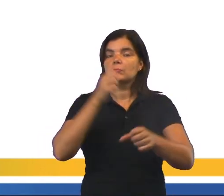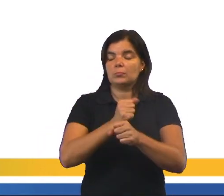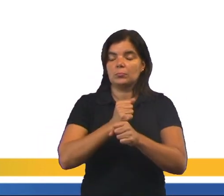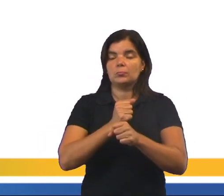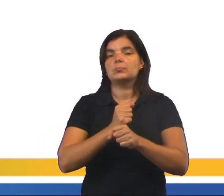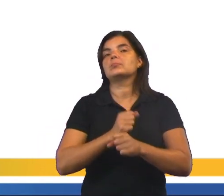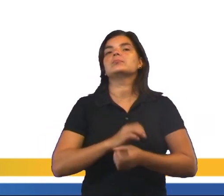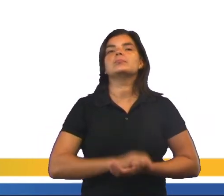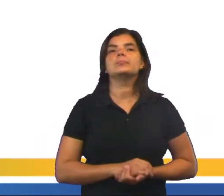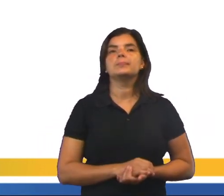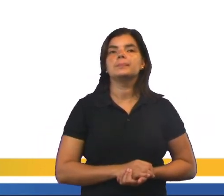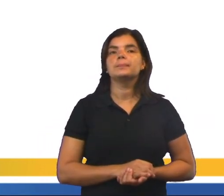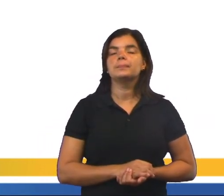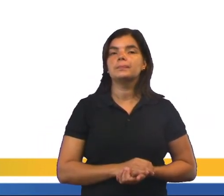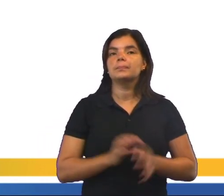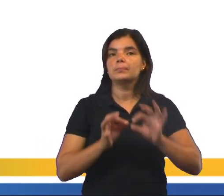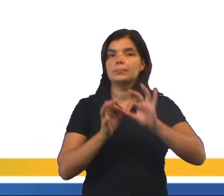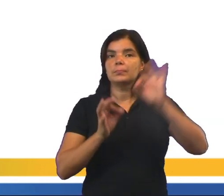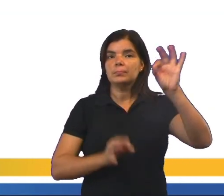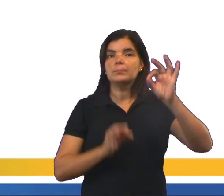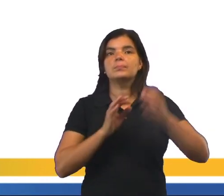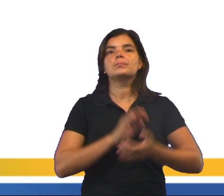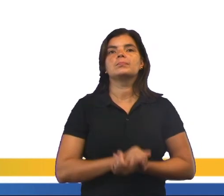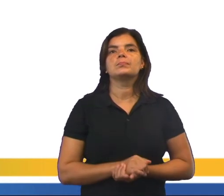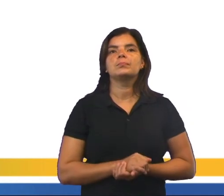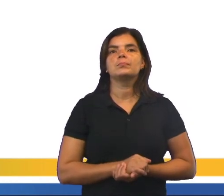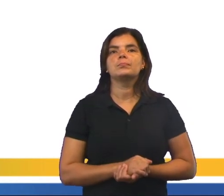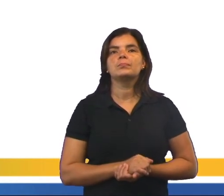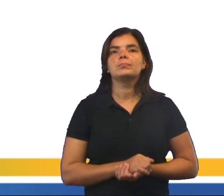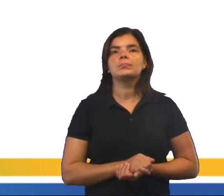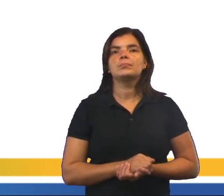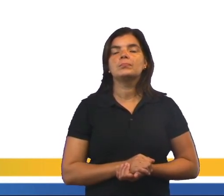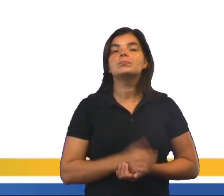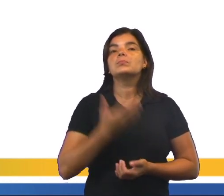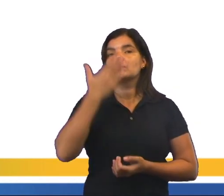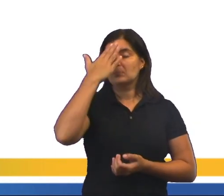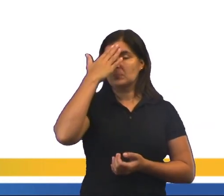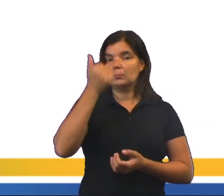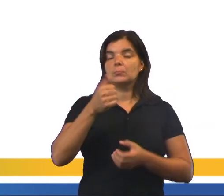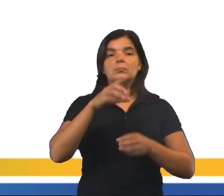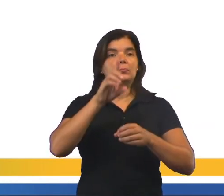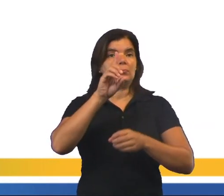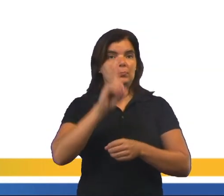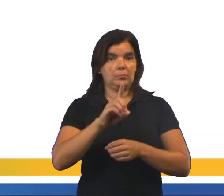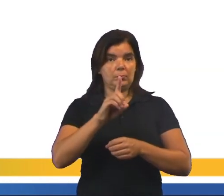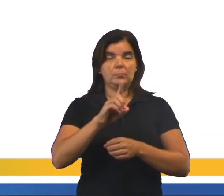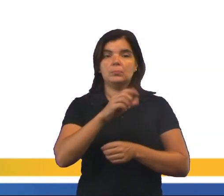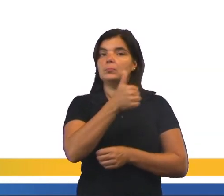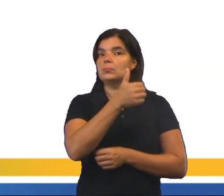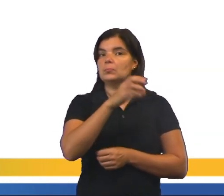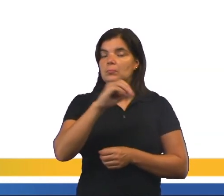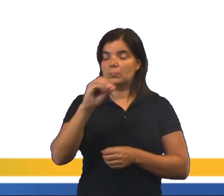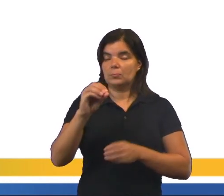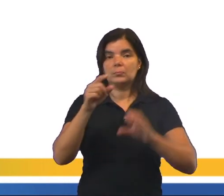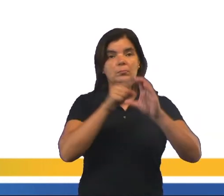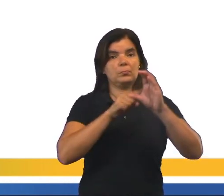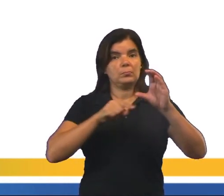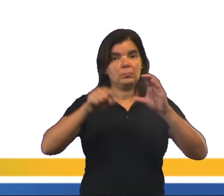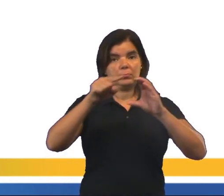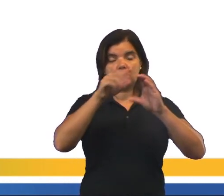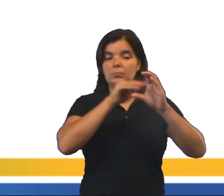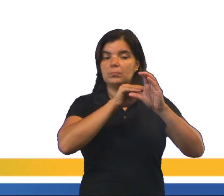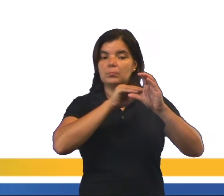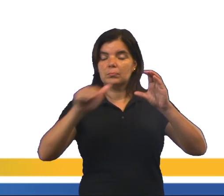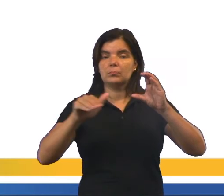da pista? Querendo saber o comprimento, não é isso? Olha aqui, ó. Nós sabemos que o diâmetro da pista é 100, né? Aquela reta que passa pelo